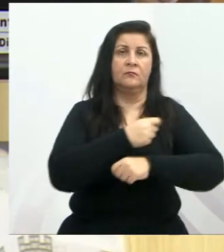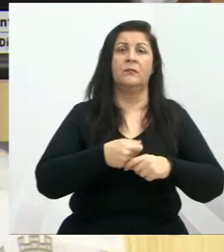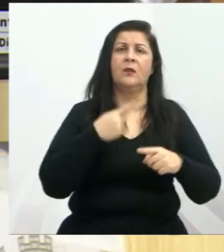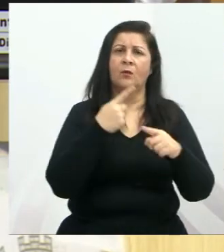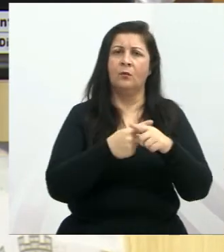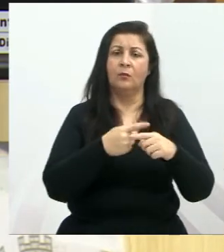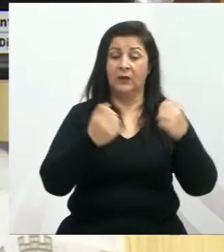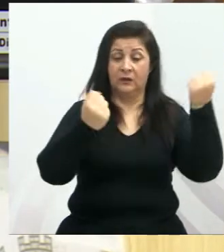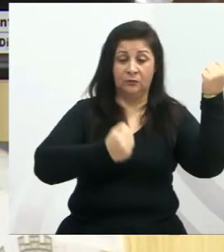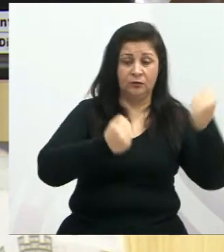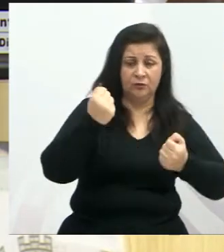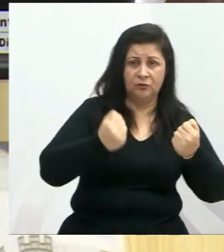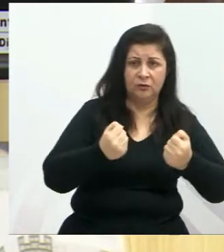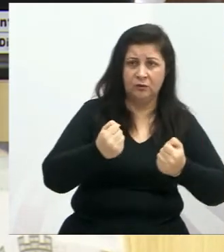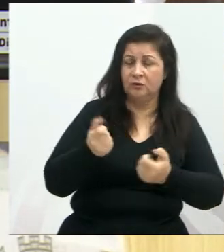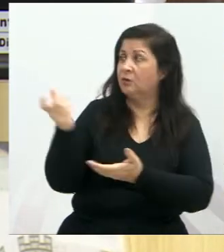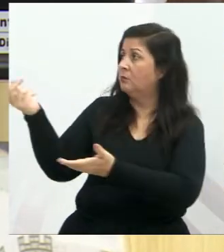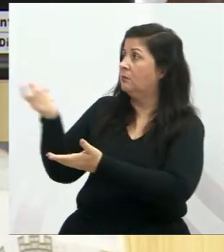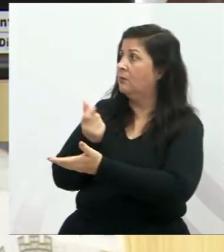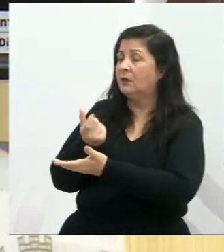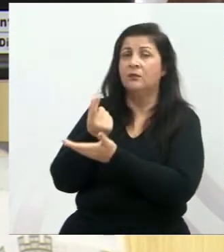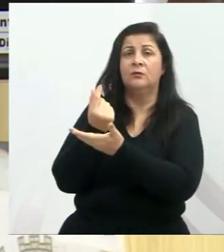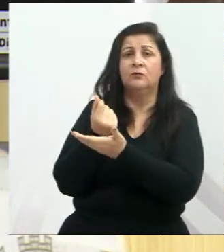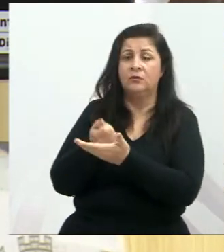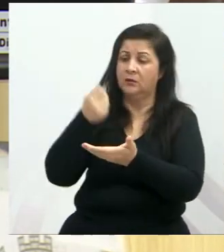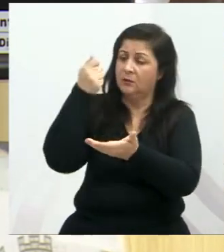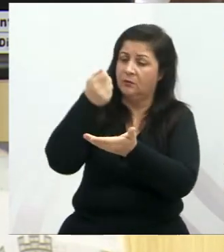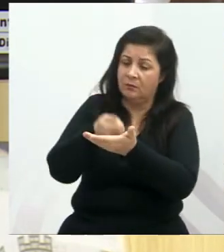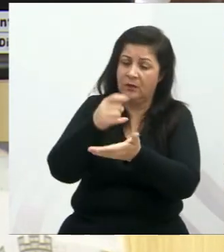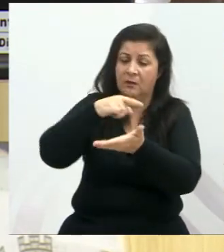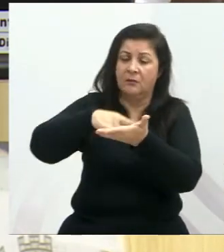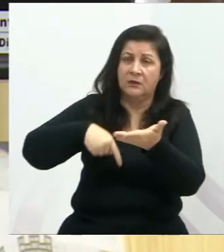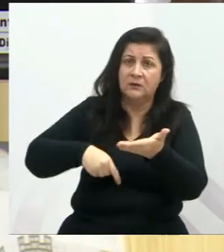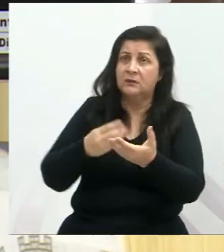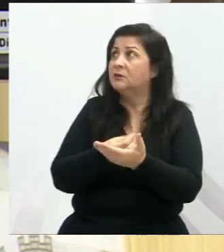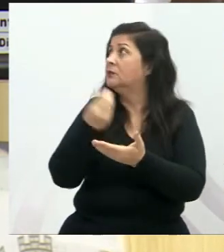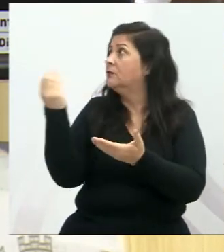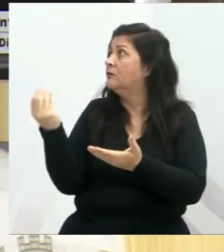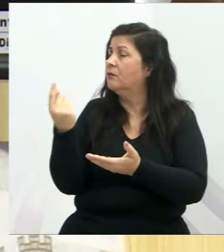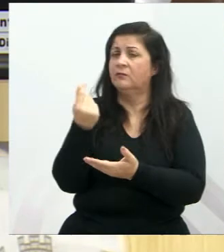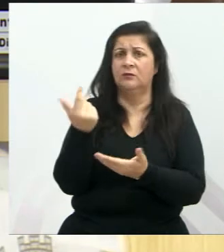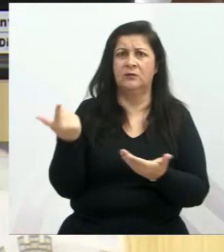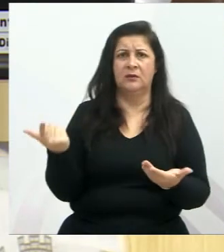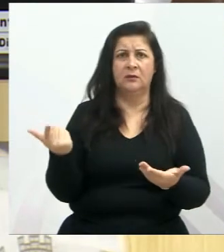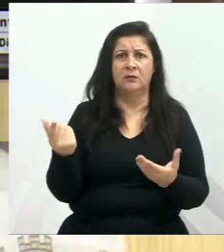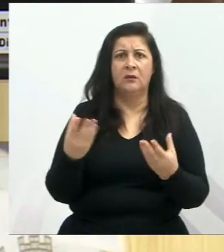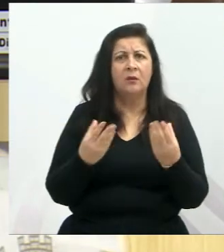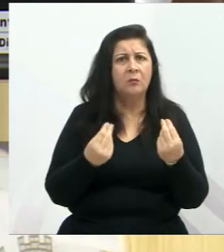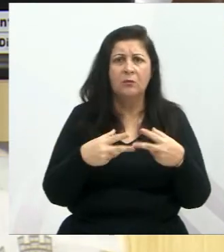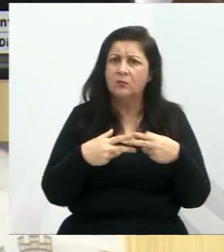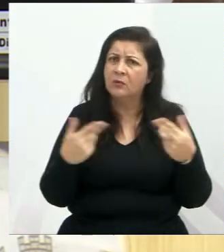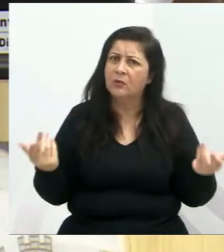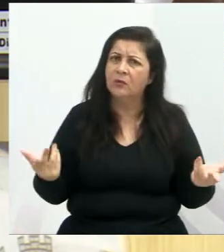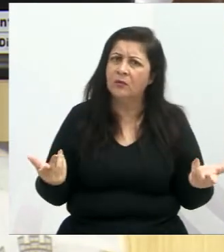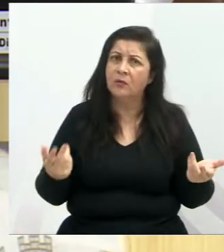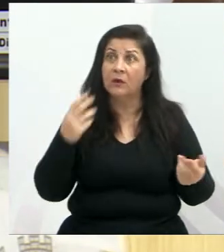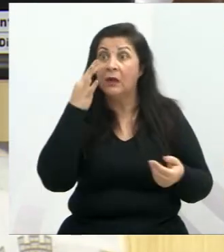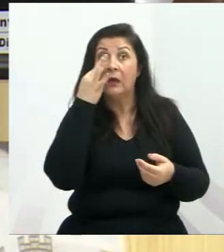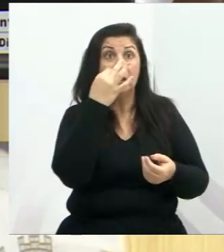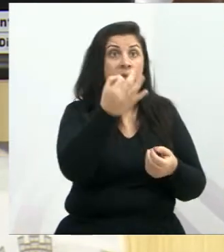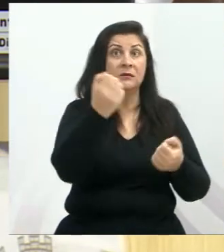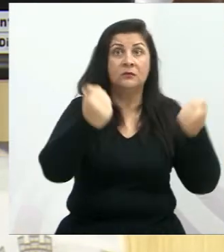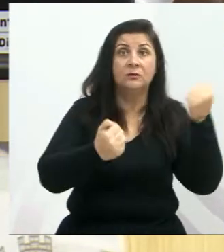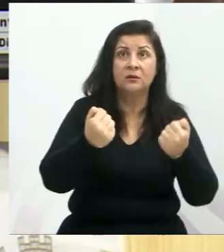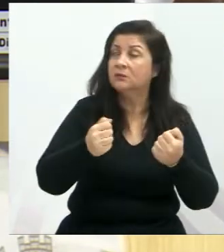troco e dá para a pessoa, recebe a passagem e corre um risco, vereador Paulinho, presidente